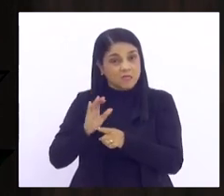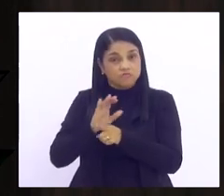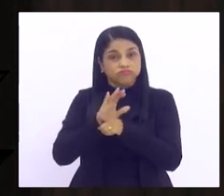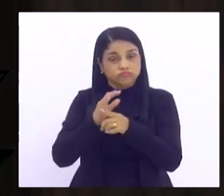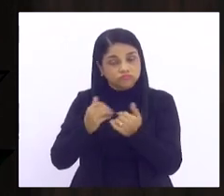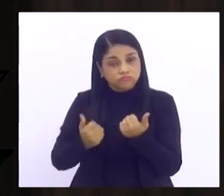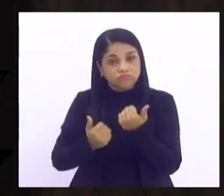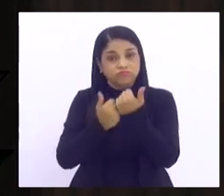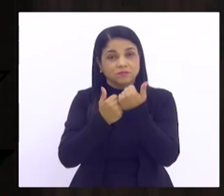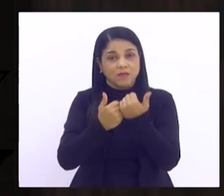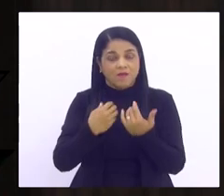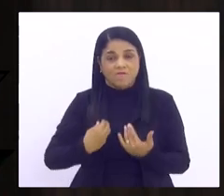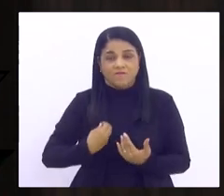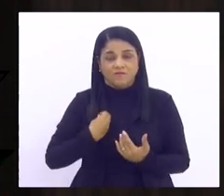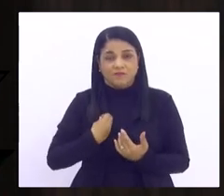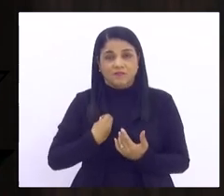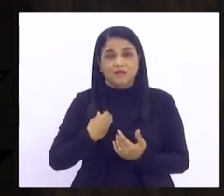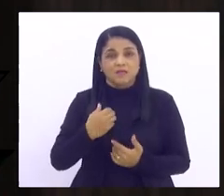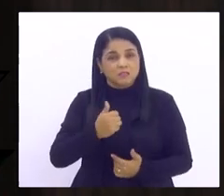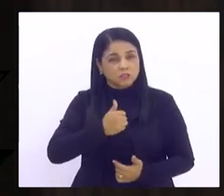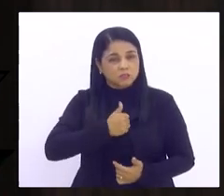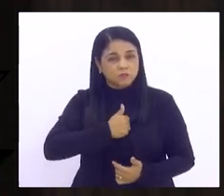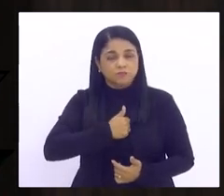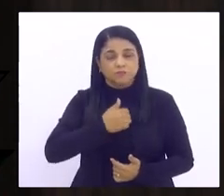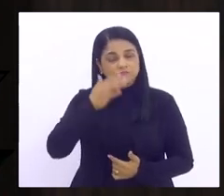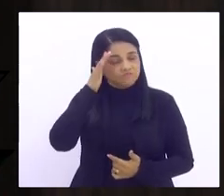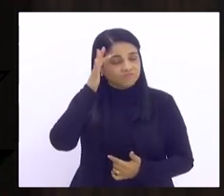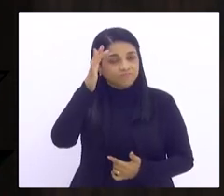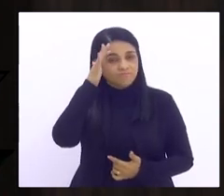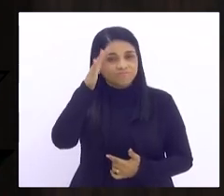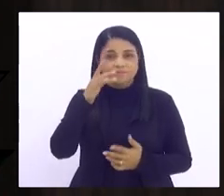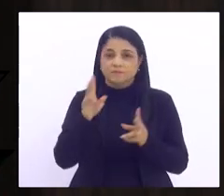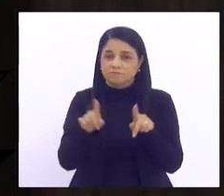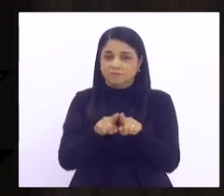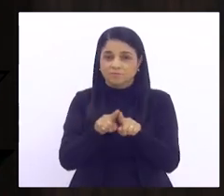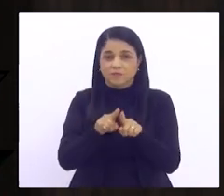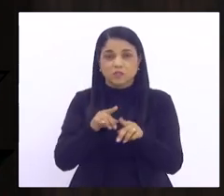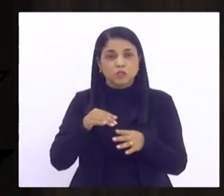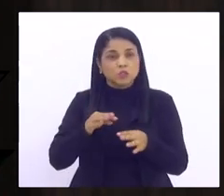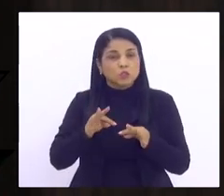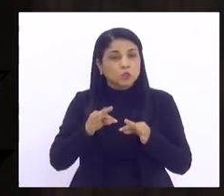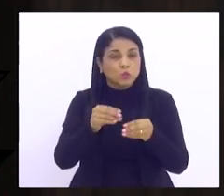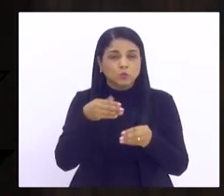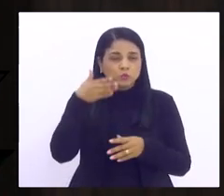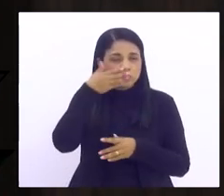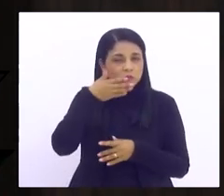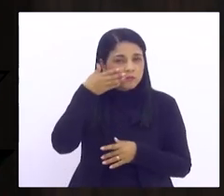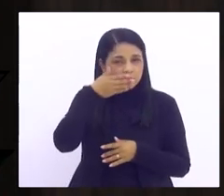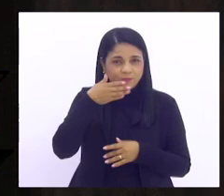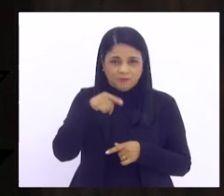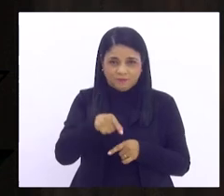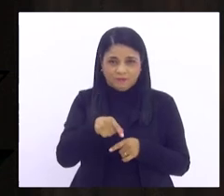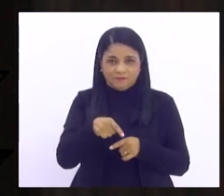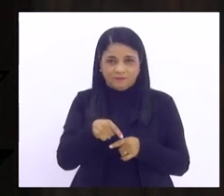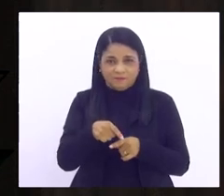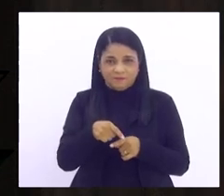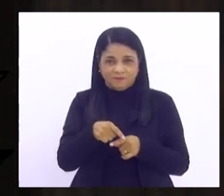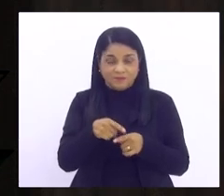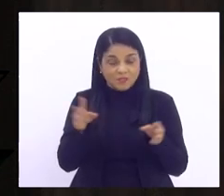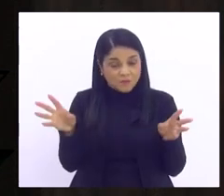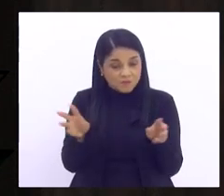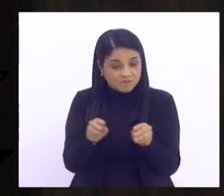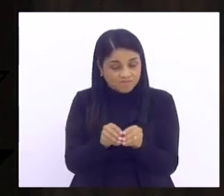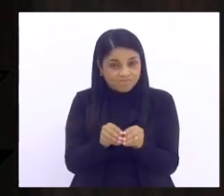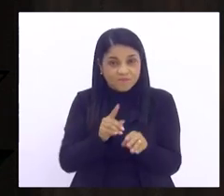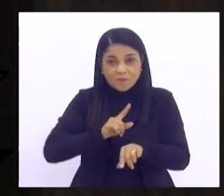mesma forma, a filosofia, a antropologia, como disse, enfim, todos os argumentos. E aqui, nesses breves minutos que